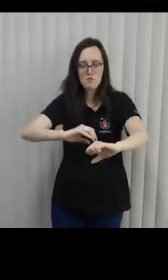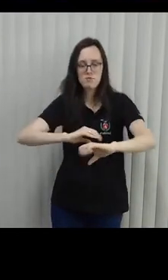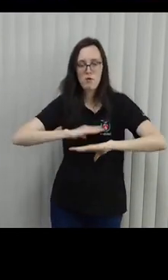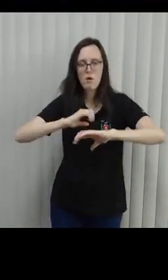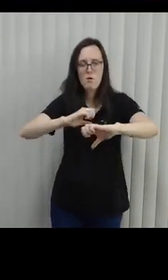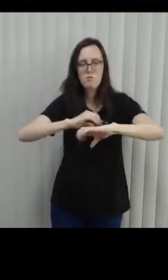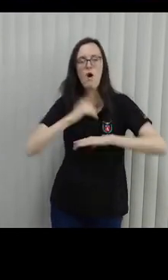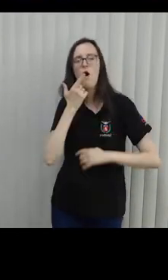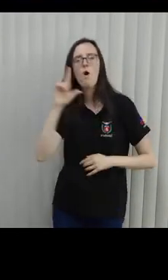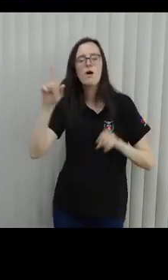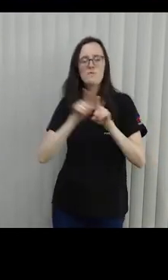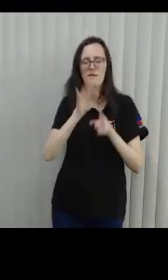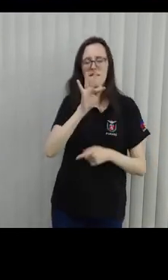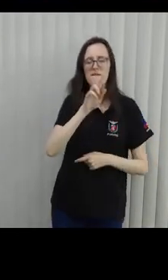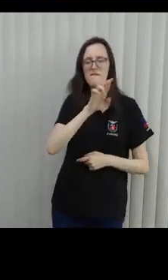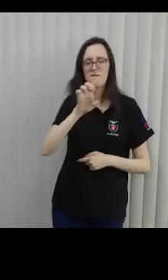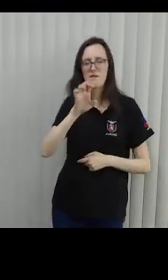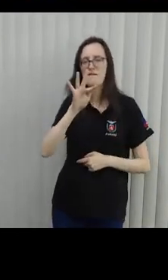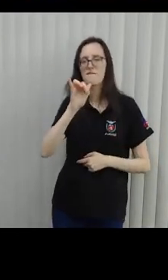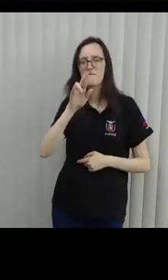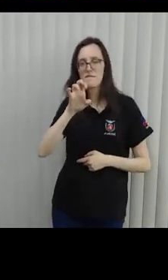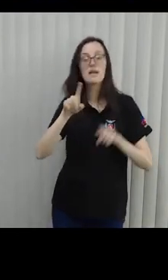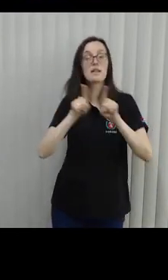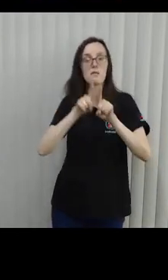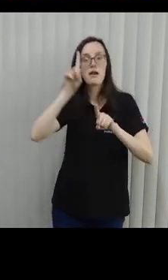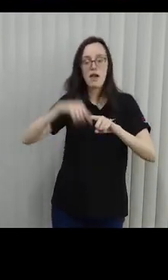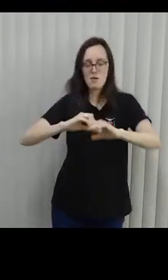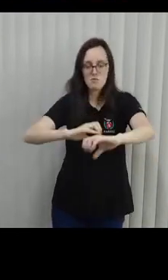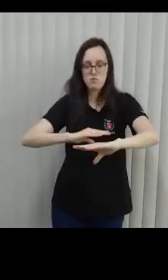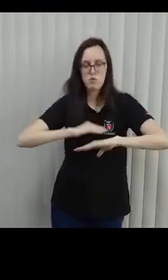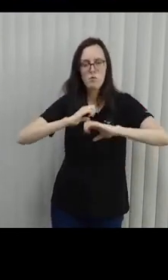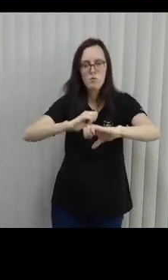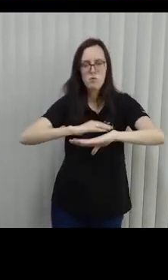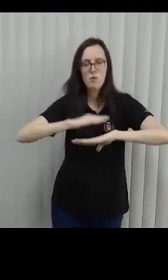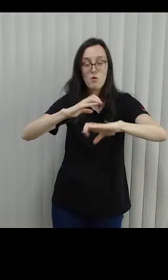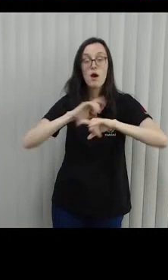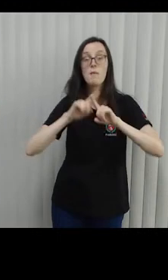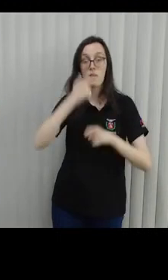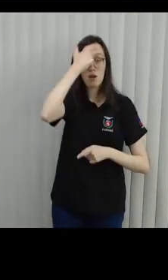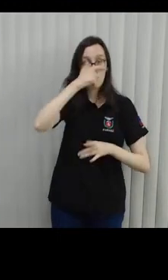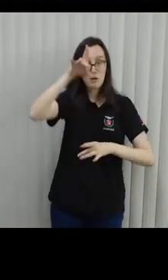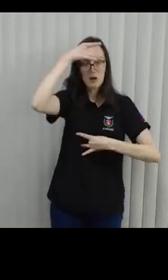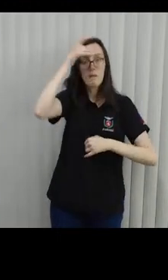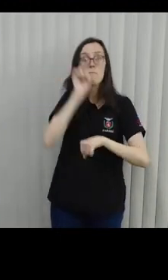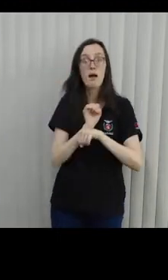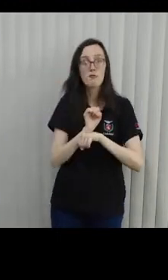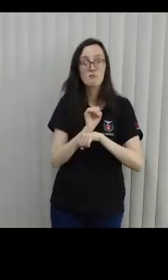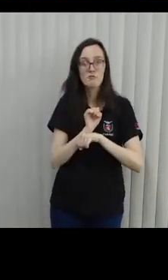Fire também, tá? Free Fire também, exatamente. Tudo está se movendo, exceto o seu personagem que está ali na tela.